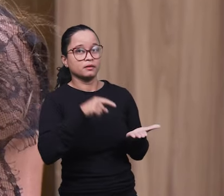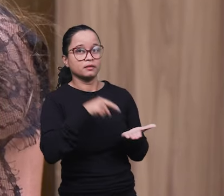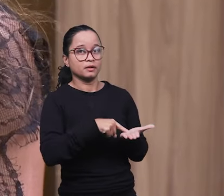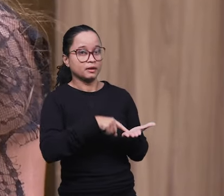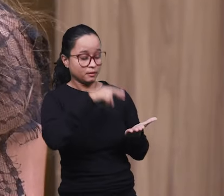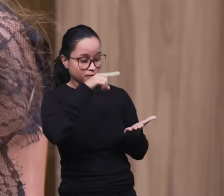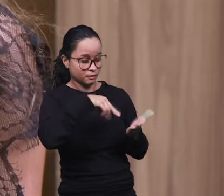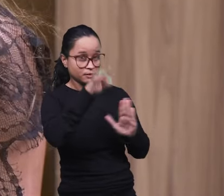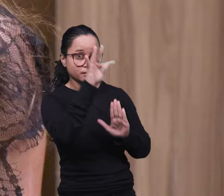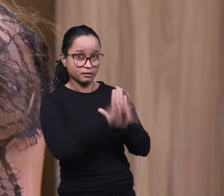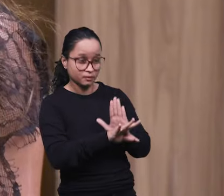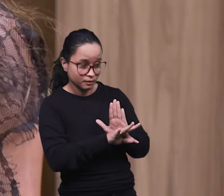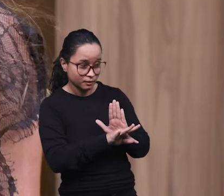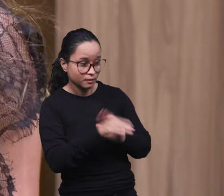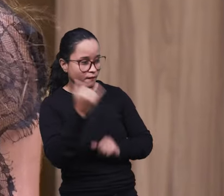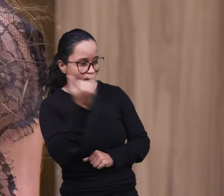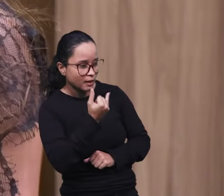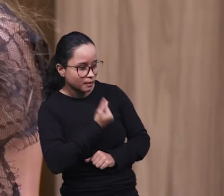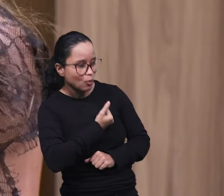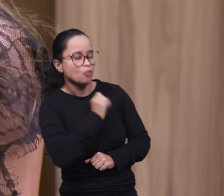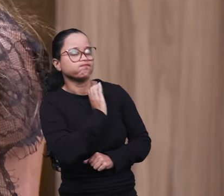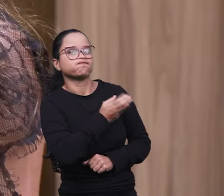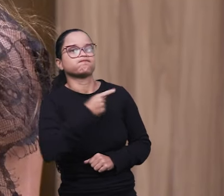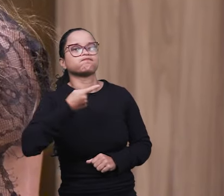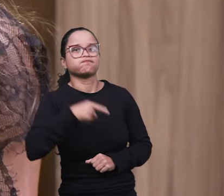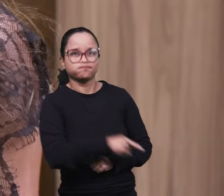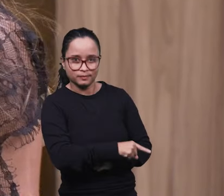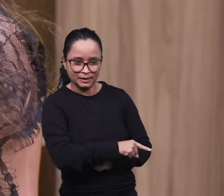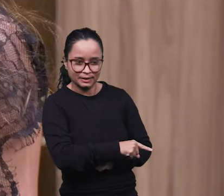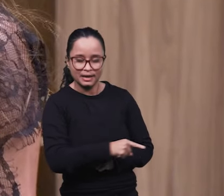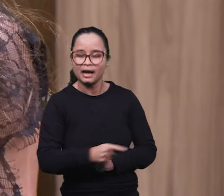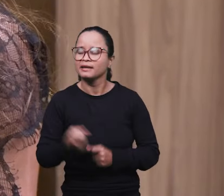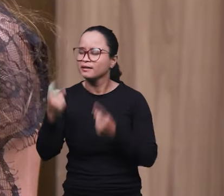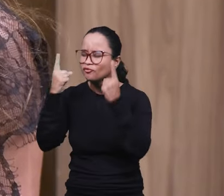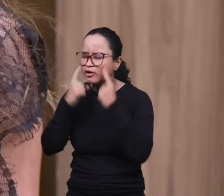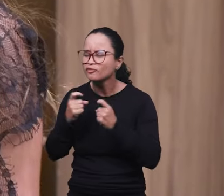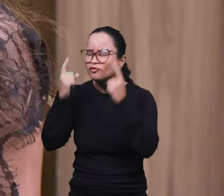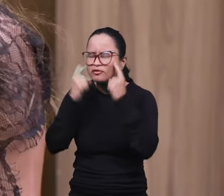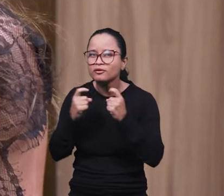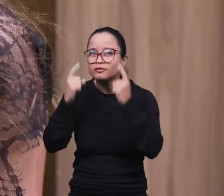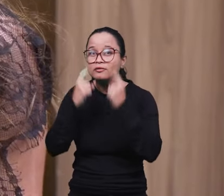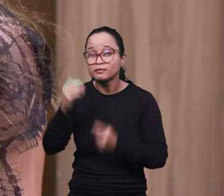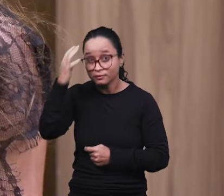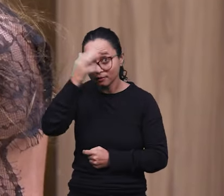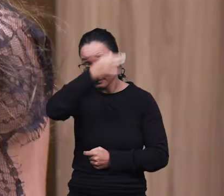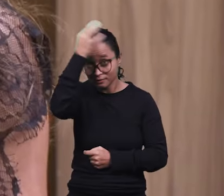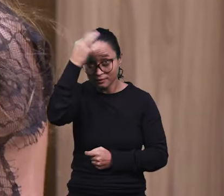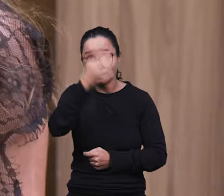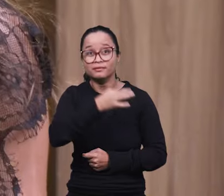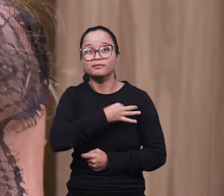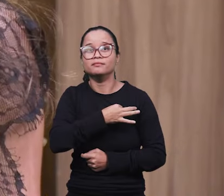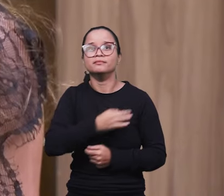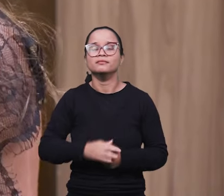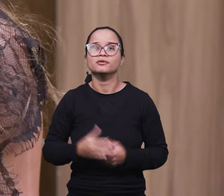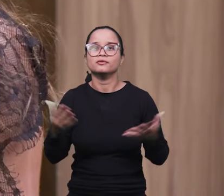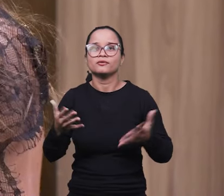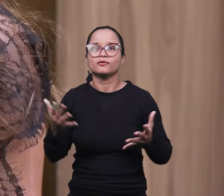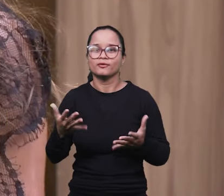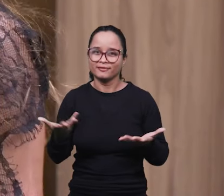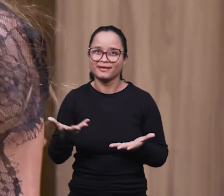texto e aquele texto falou no profundo do coração dela ela começou a se quebrantar o espírito santo visitou ela e hoje em dia ela é